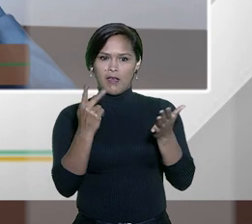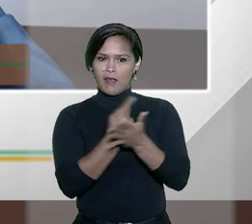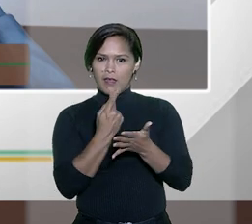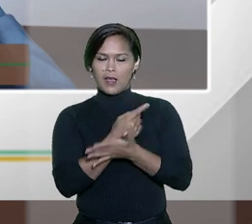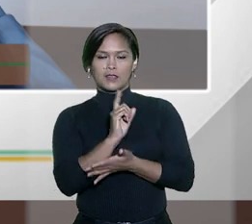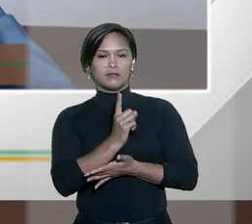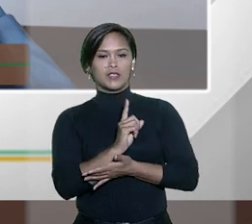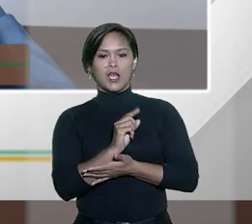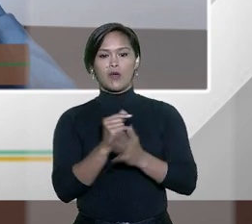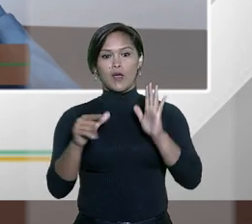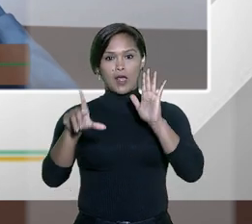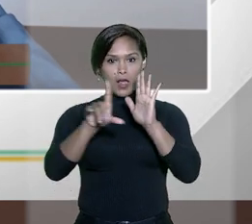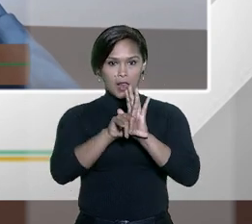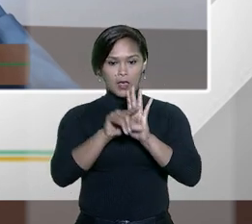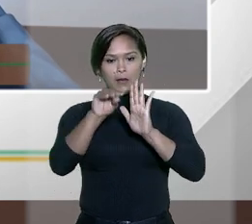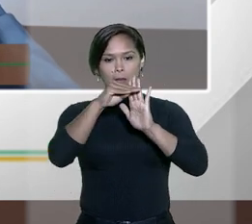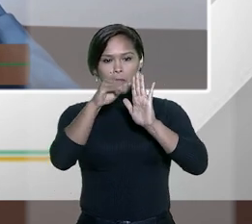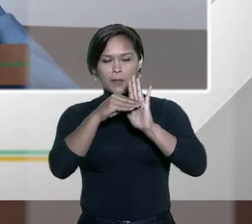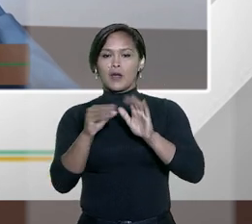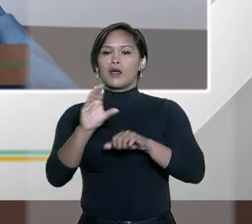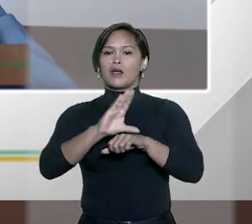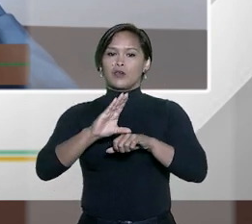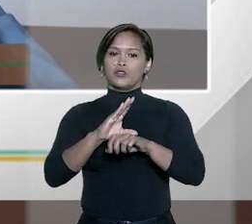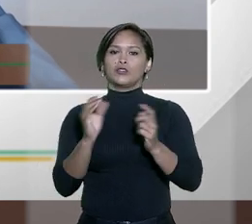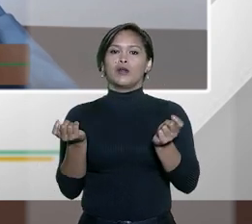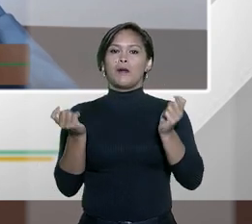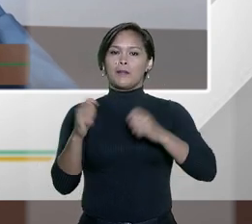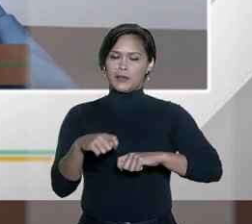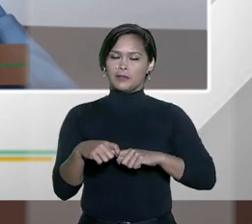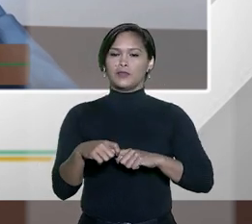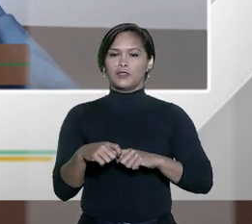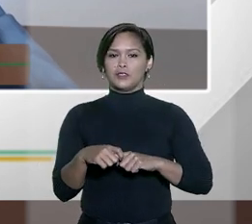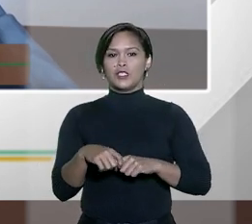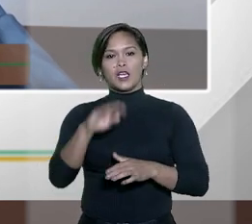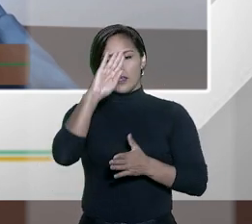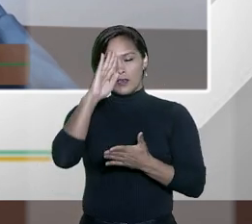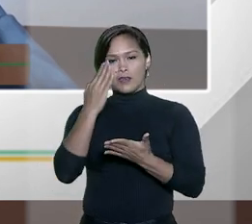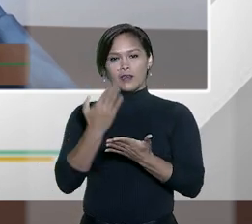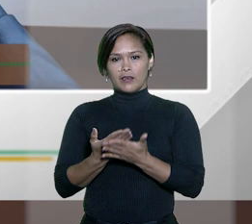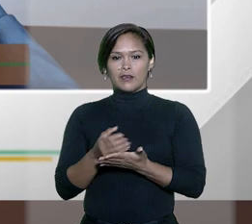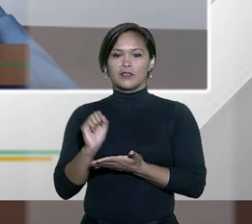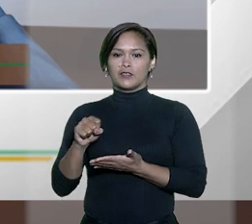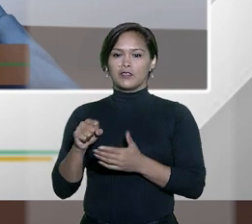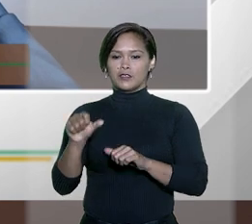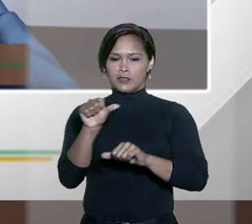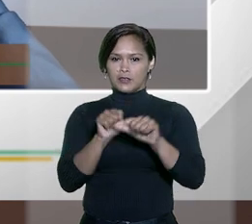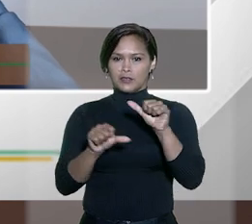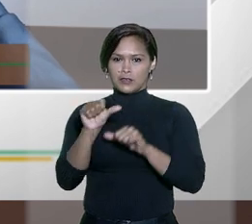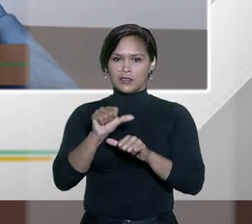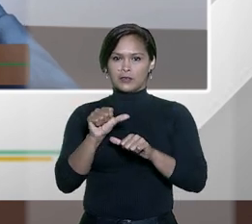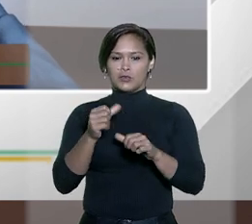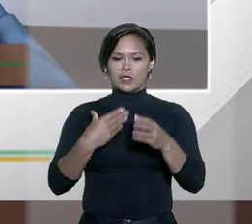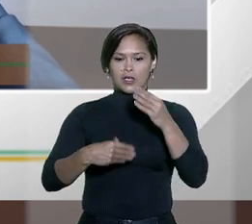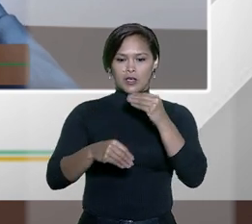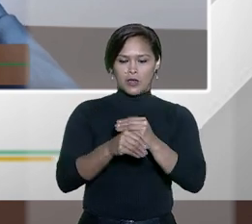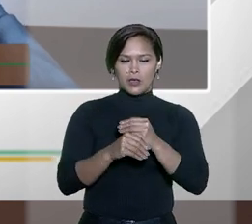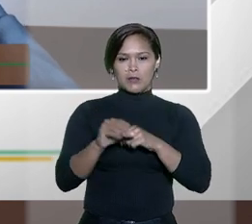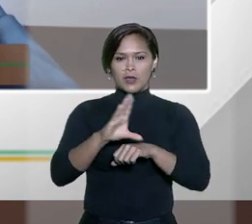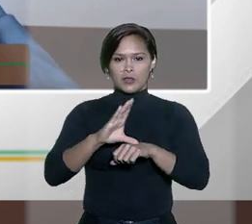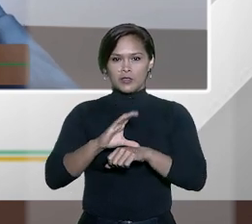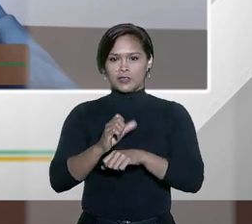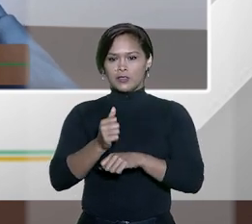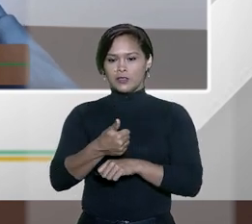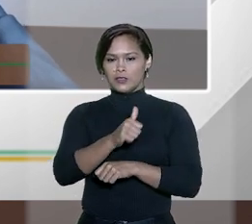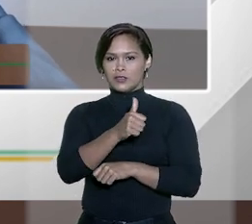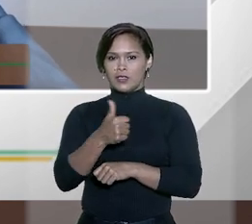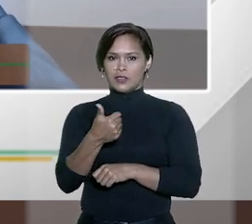enfim, complicado aqui, a própria Constituição permite, e eu creio que com as mudanças vindas com a emenda